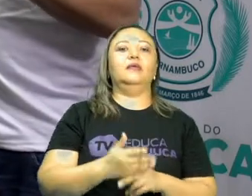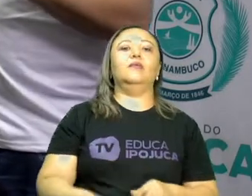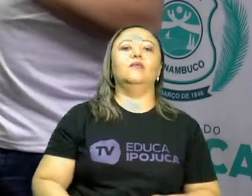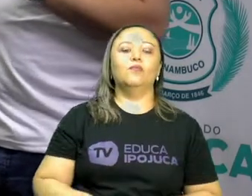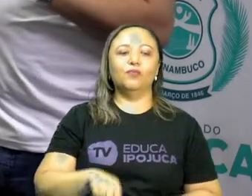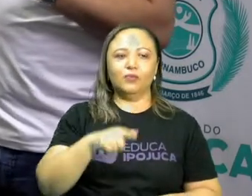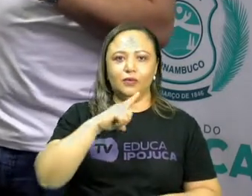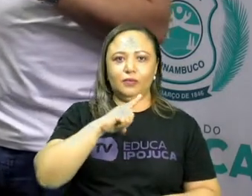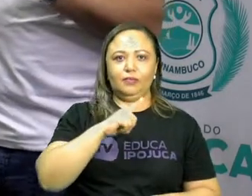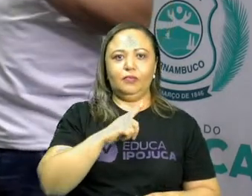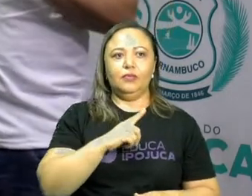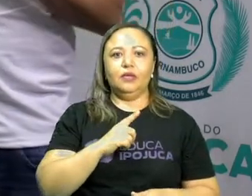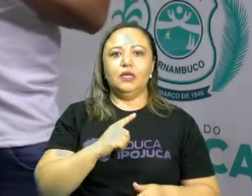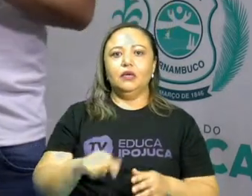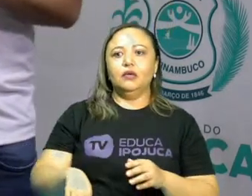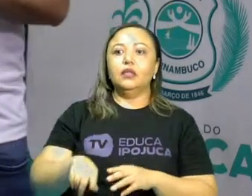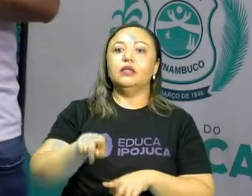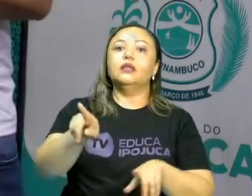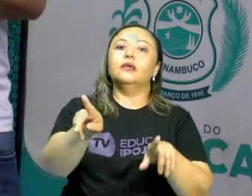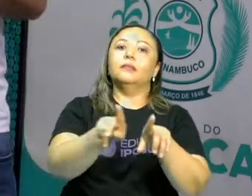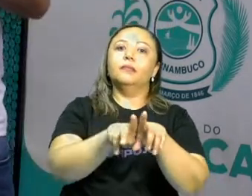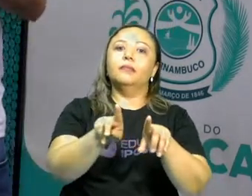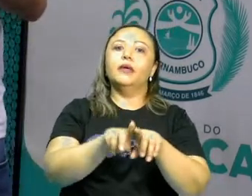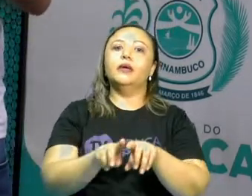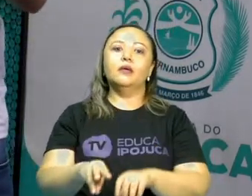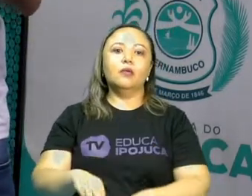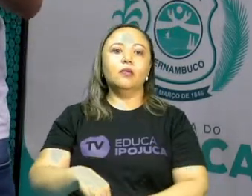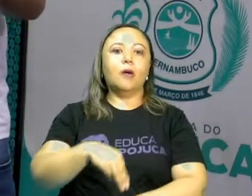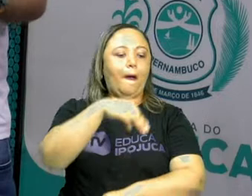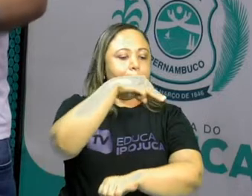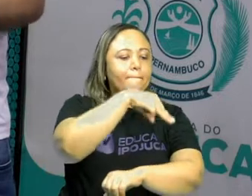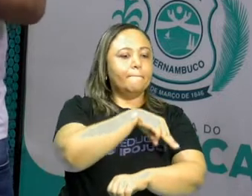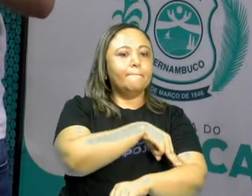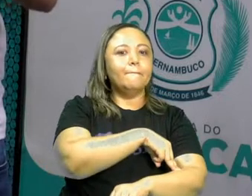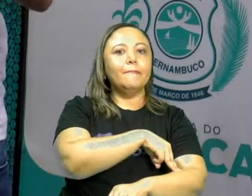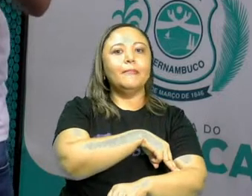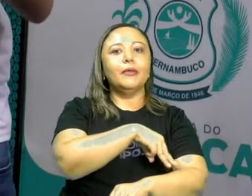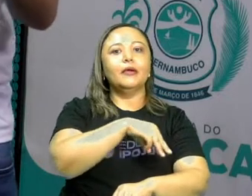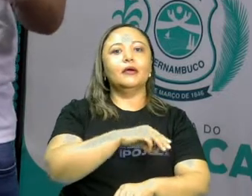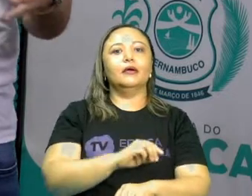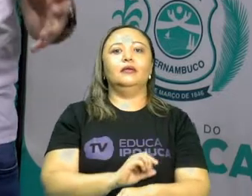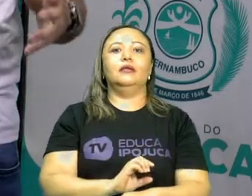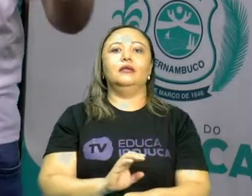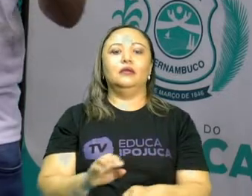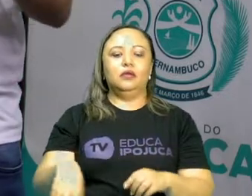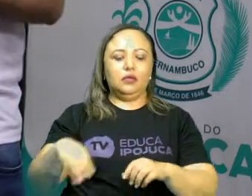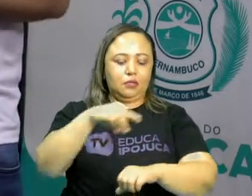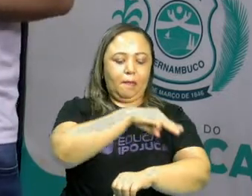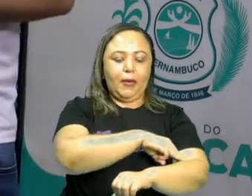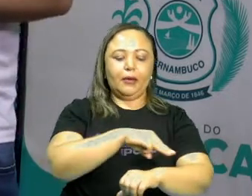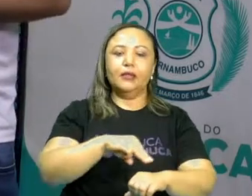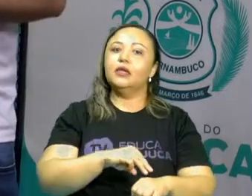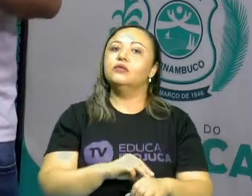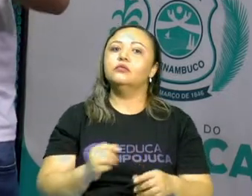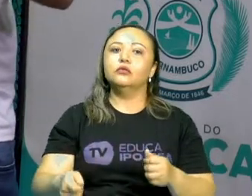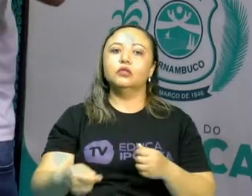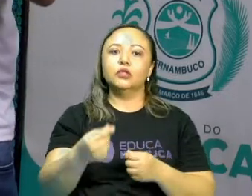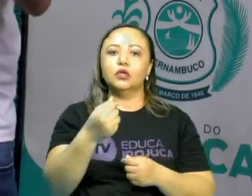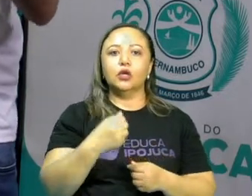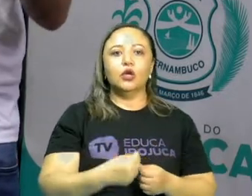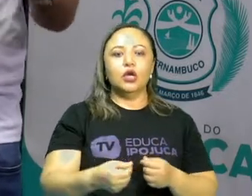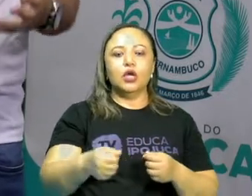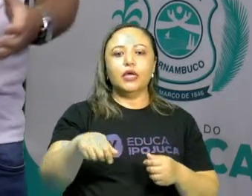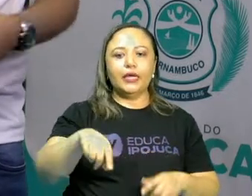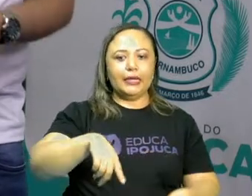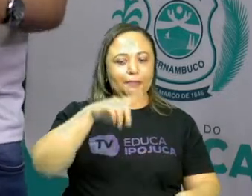outra coisa era o mercantilismo o modelo econômico e predominava ali nessas